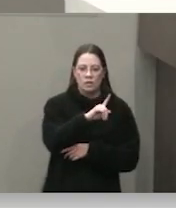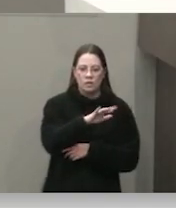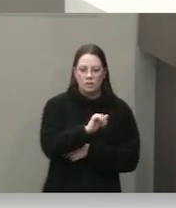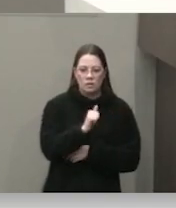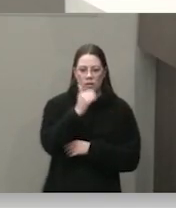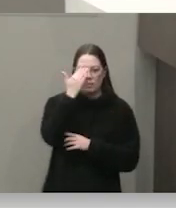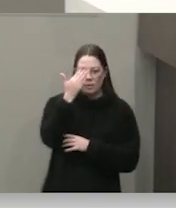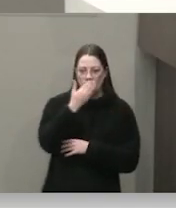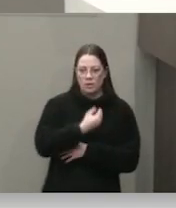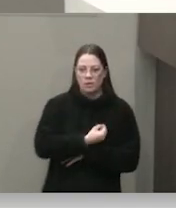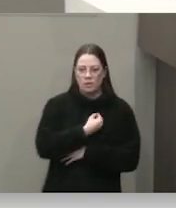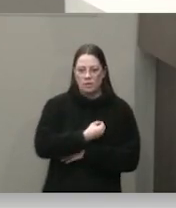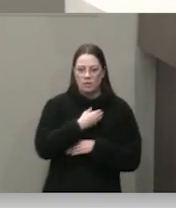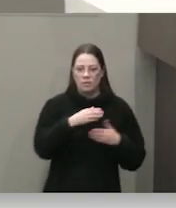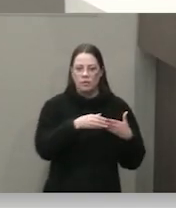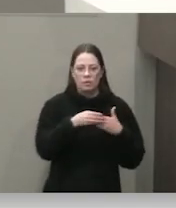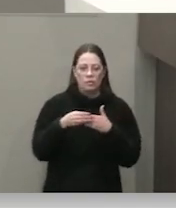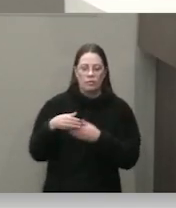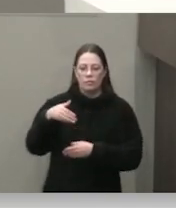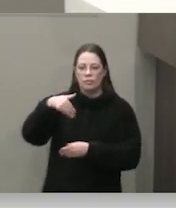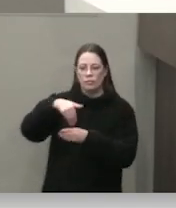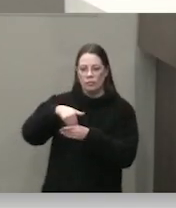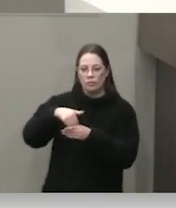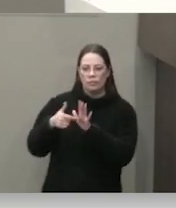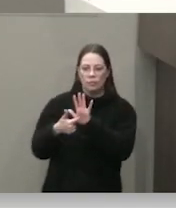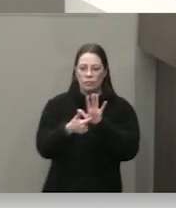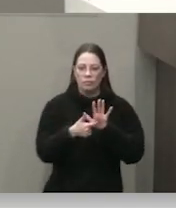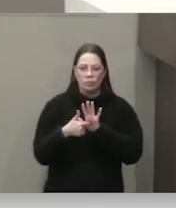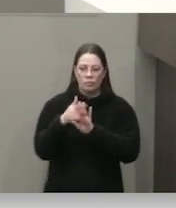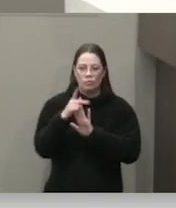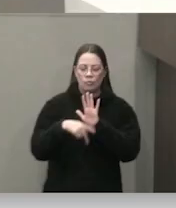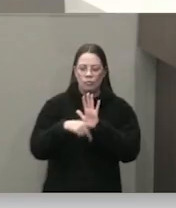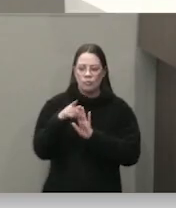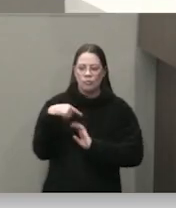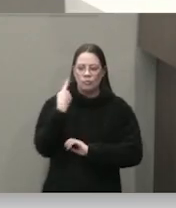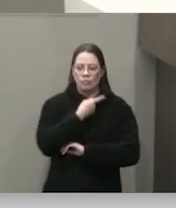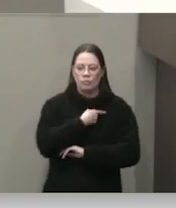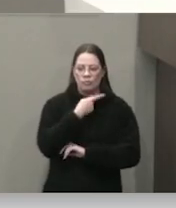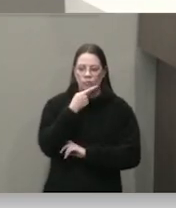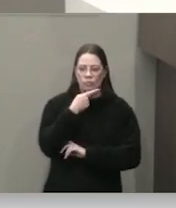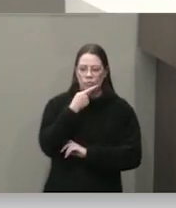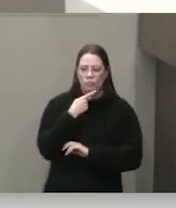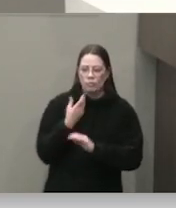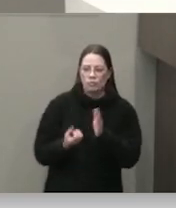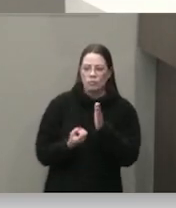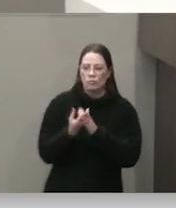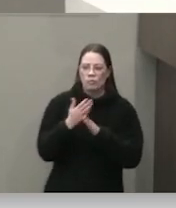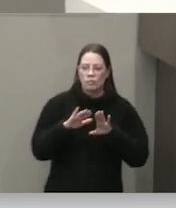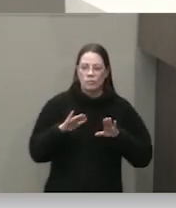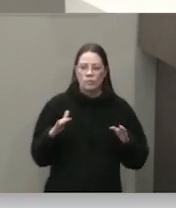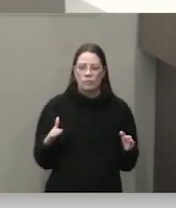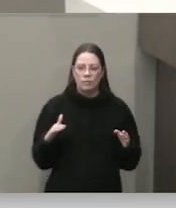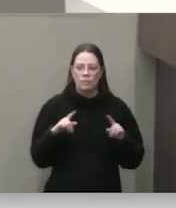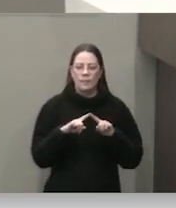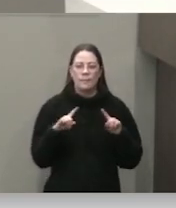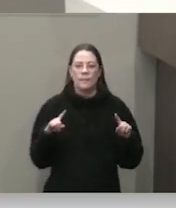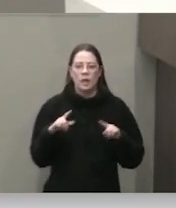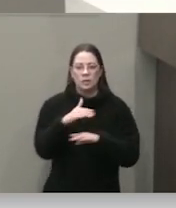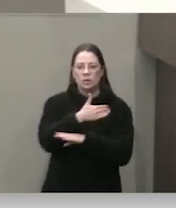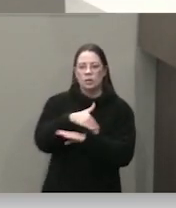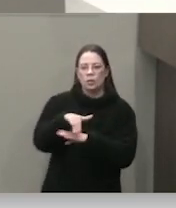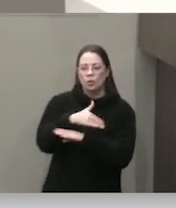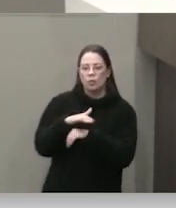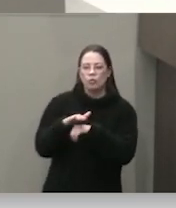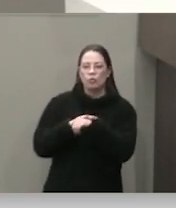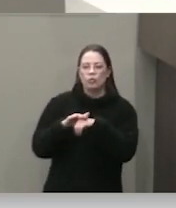para acompanhar essa votação. Então, trago a essa tribuna um projeto que nós falamos que não nasceu em gabinete, mas das ruas, das